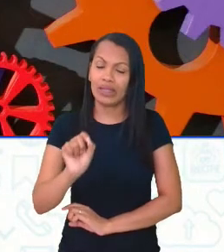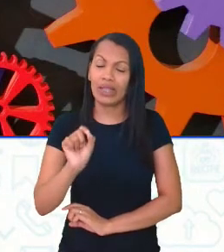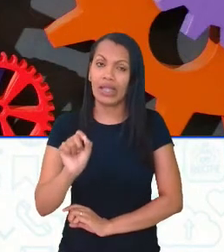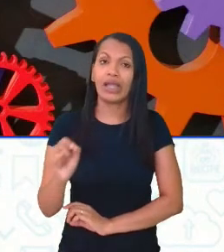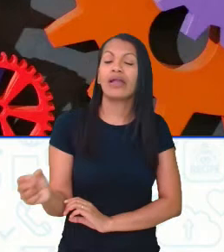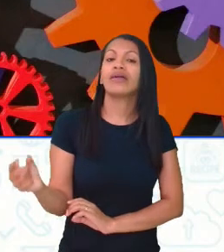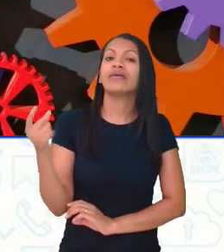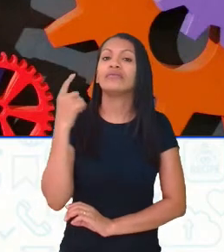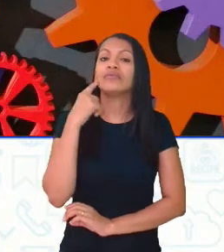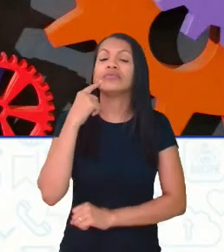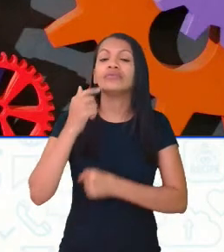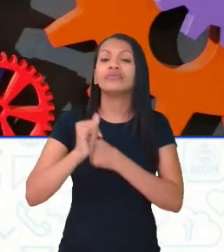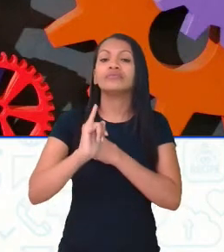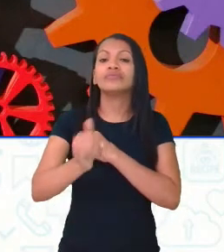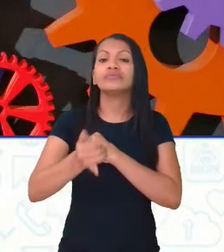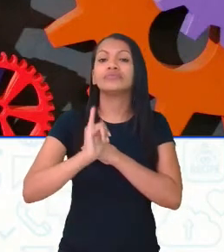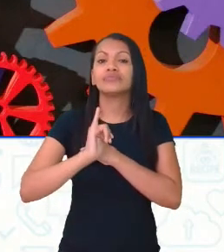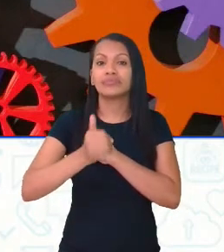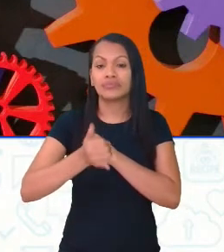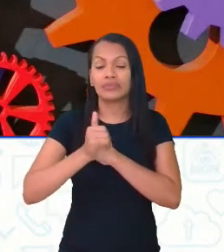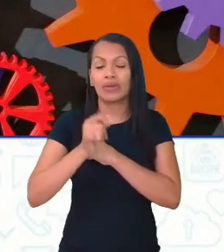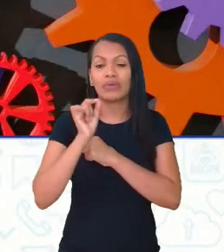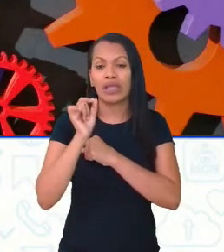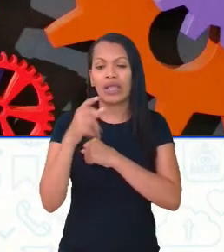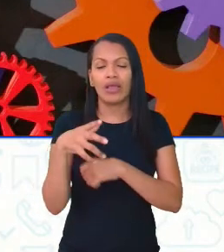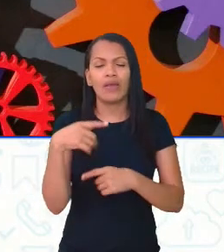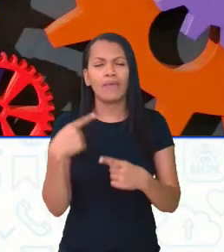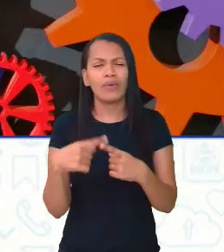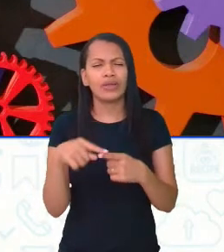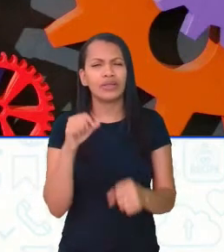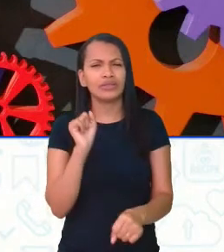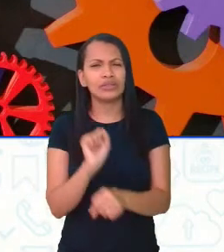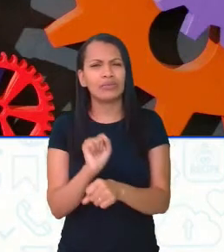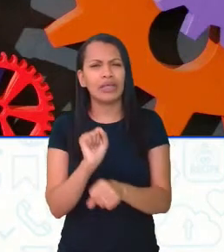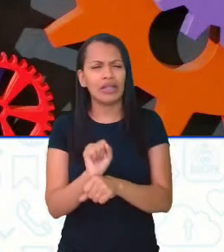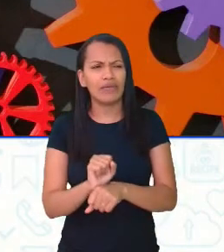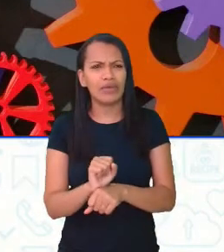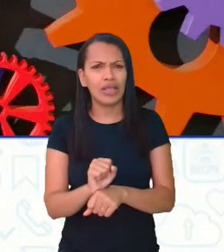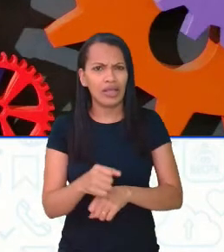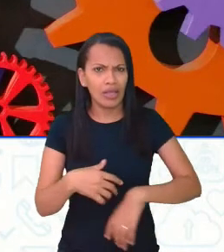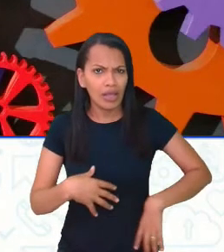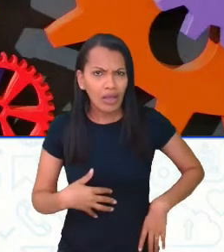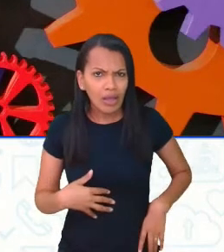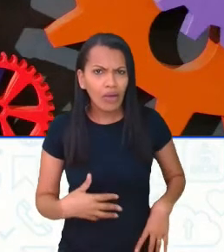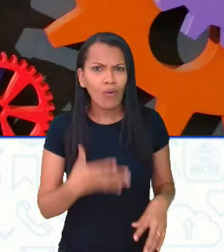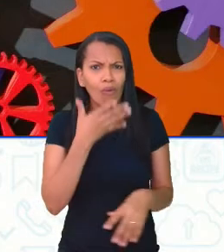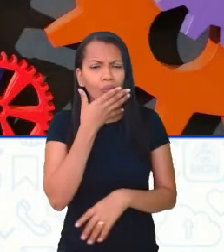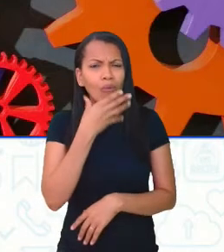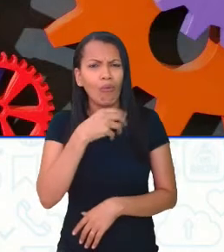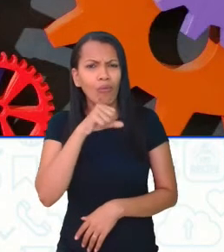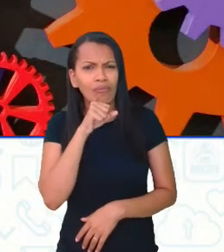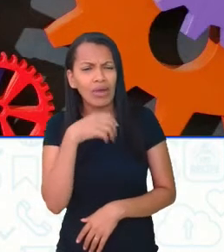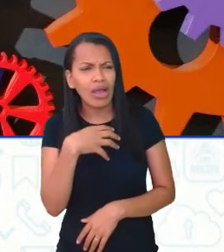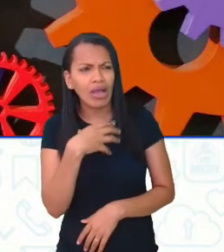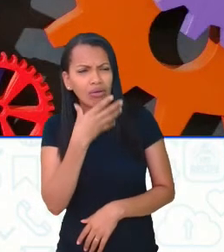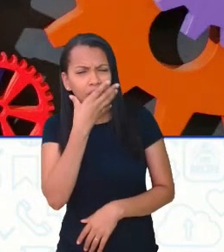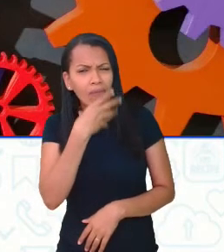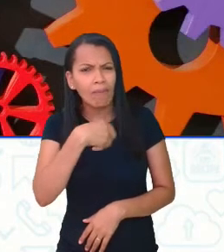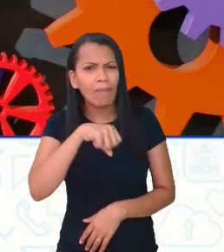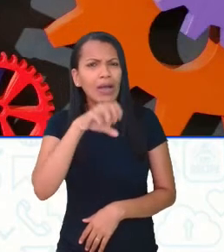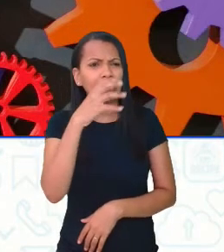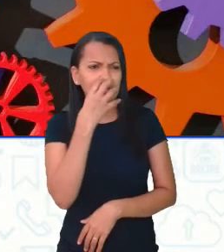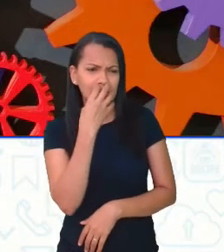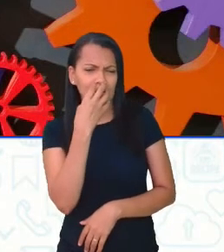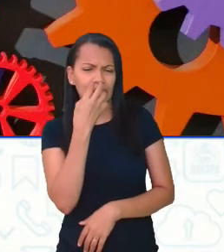Clarice promove uma quebra de expectativas, pois, ao questionar sobre o estudo de idiomas, o leitor não infere primeiramente